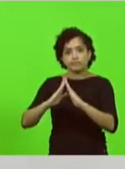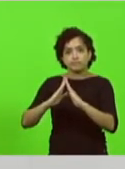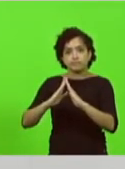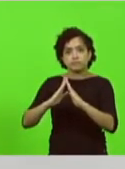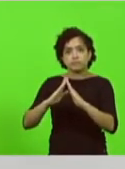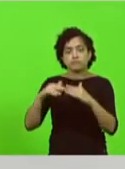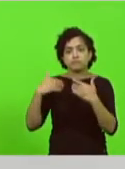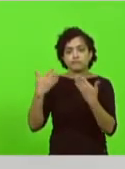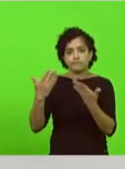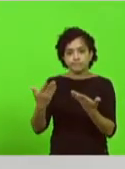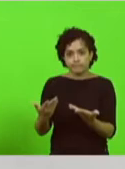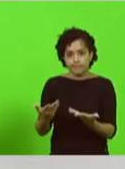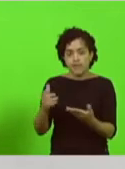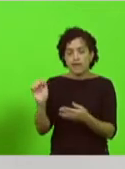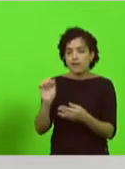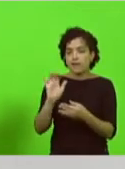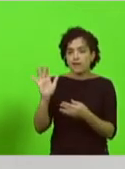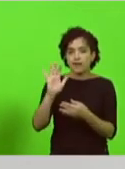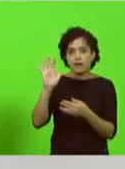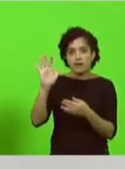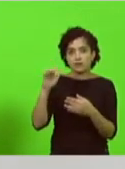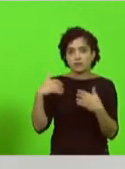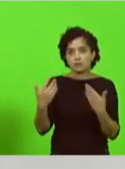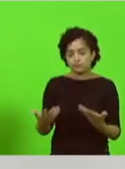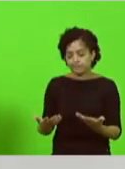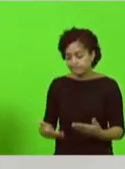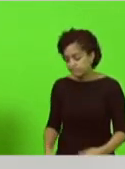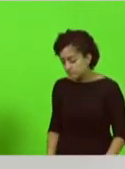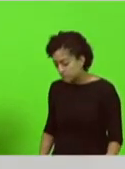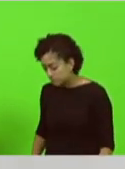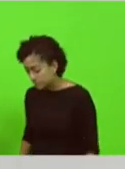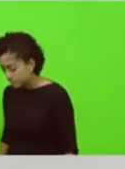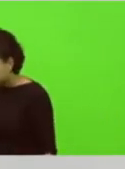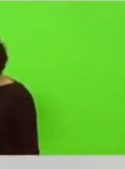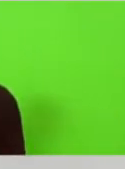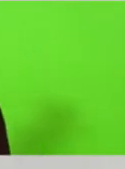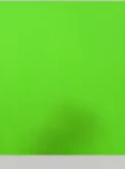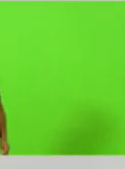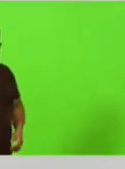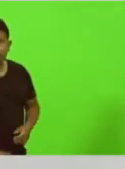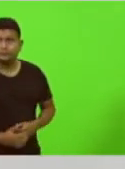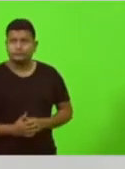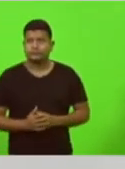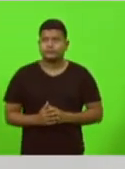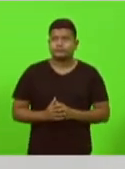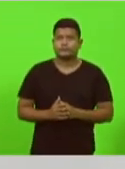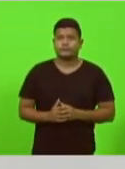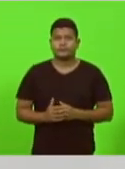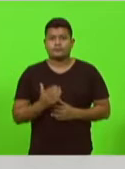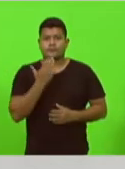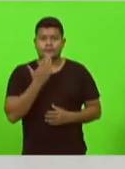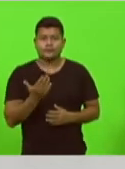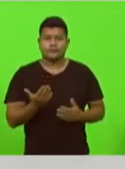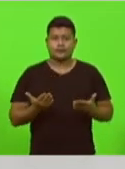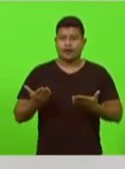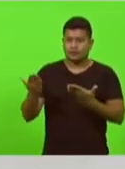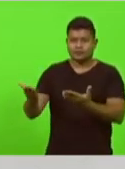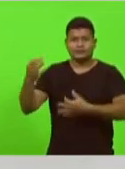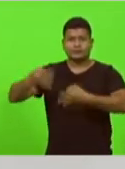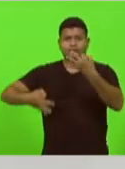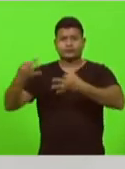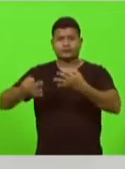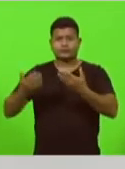É caro e não funciona. Por isso que eu peço ao judiciário desse estado que desdobre a